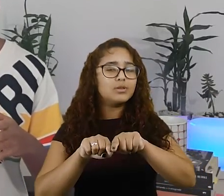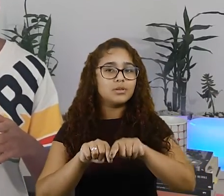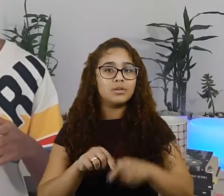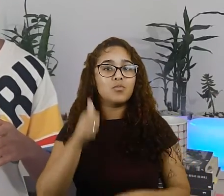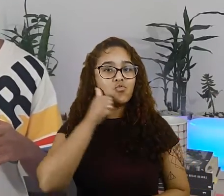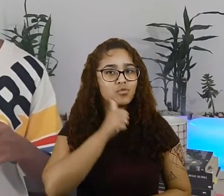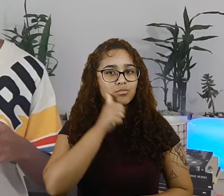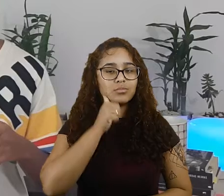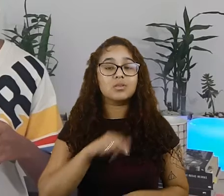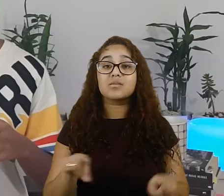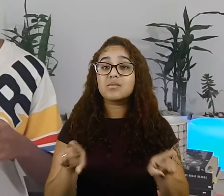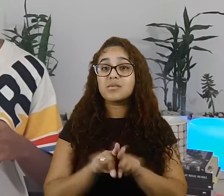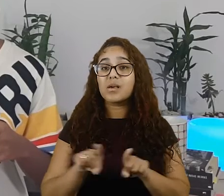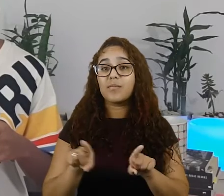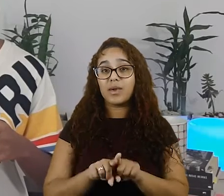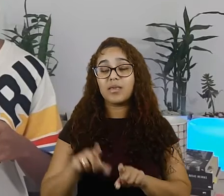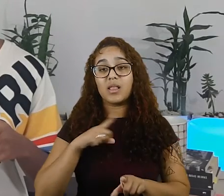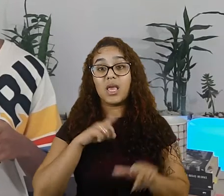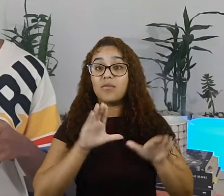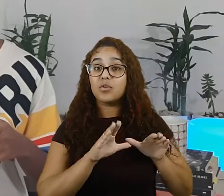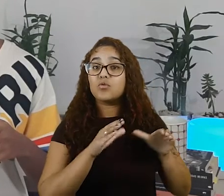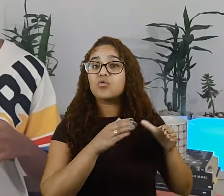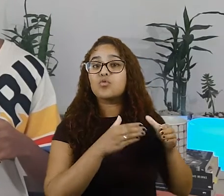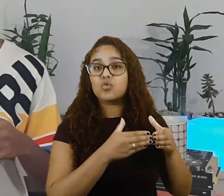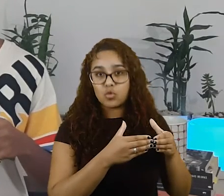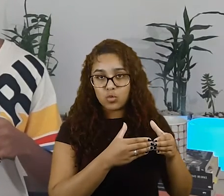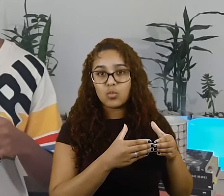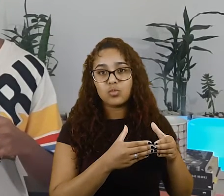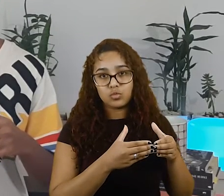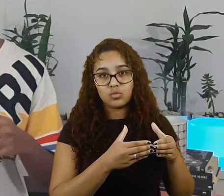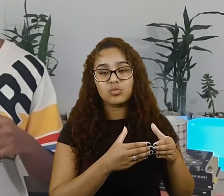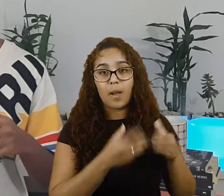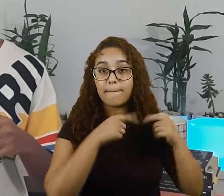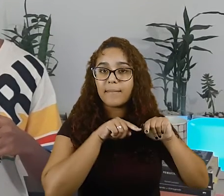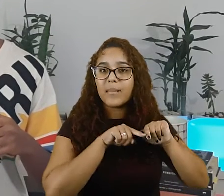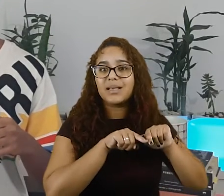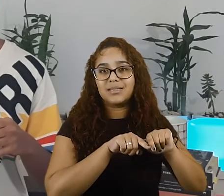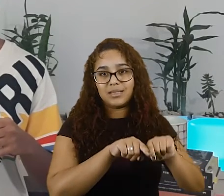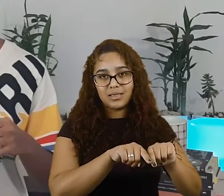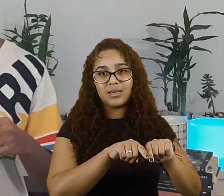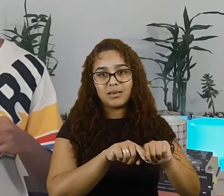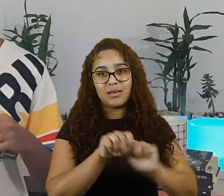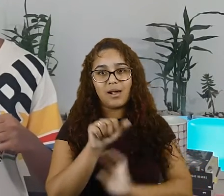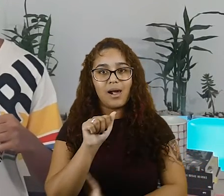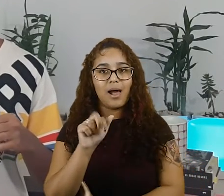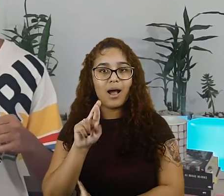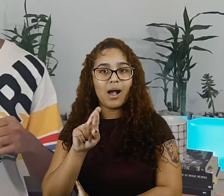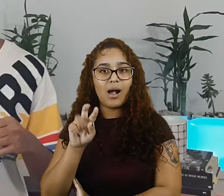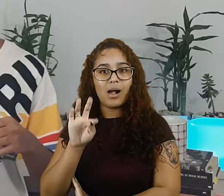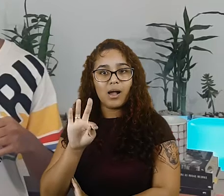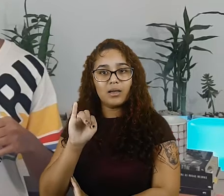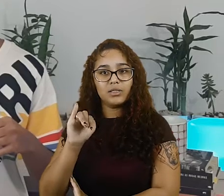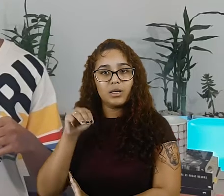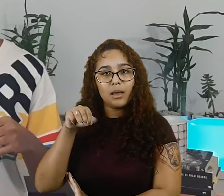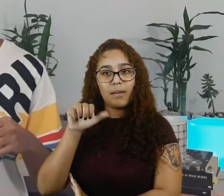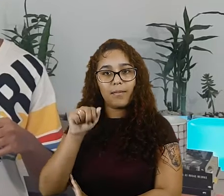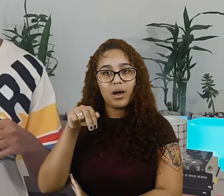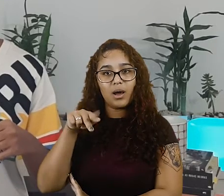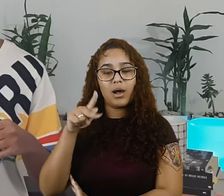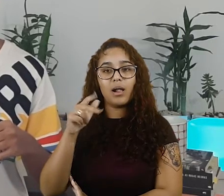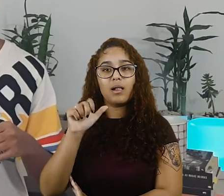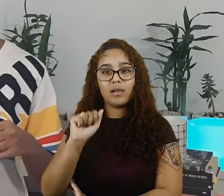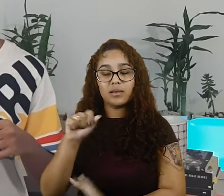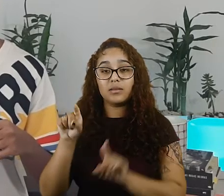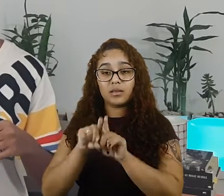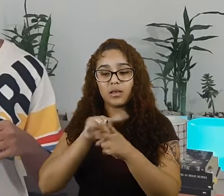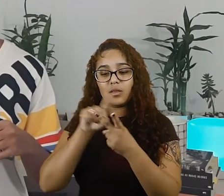várias colaboradoras e também alguns grupos, né, parcerias como o